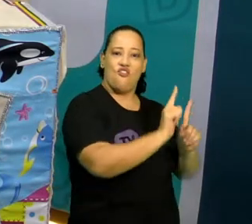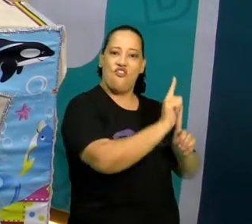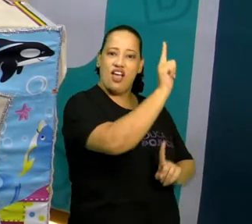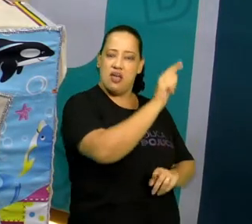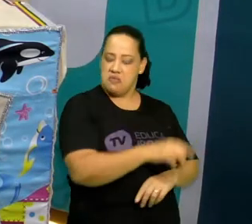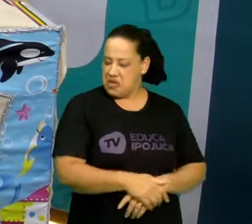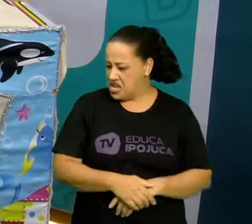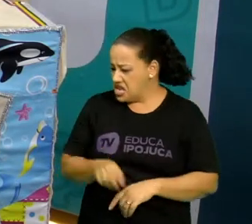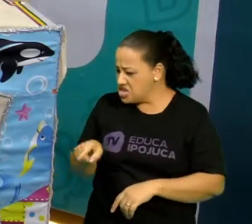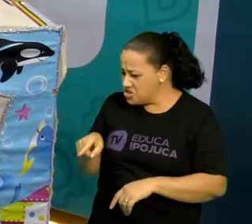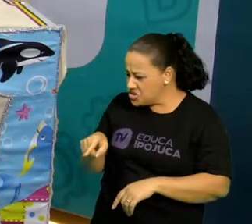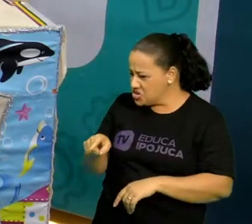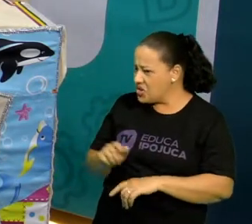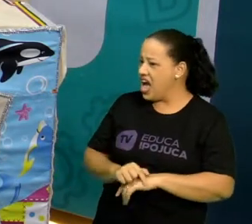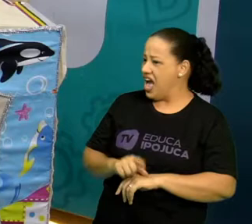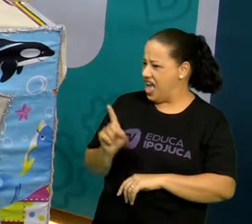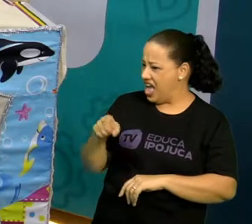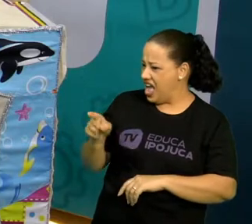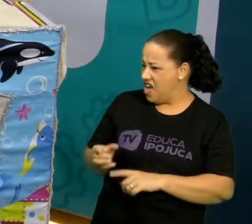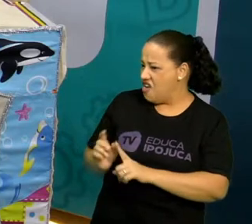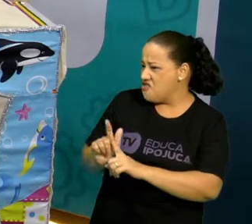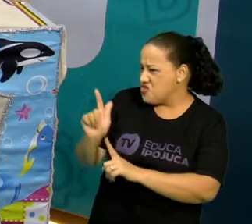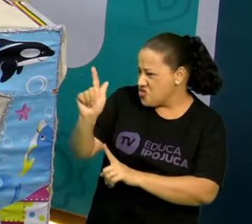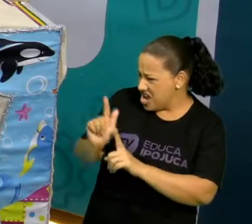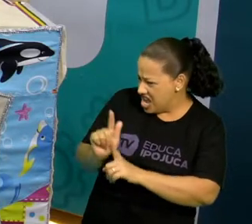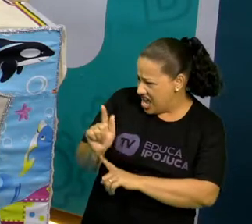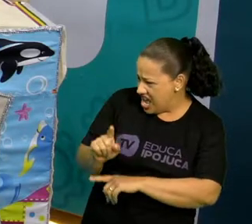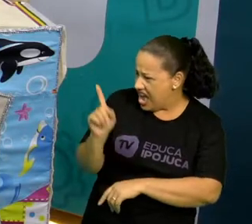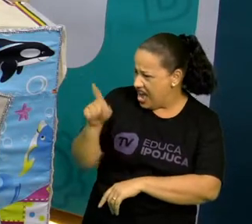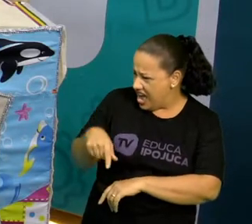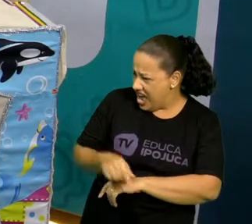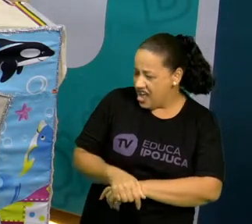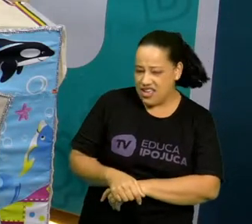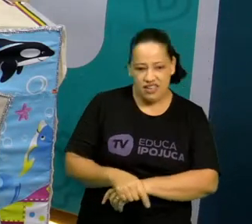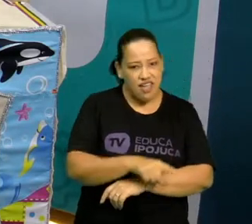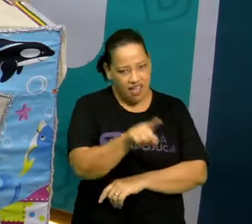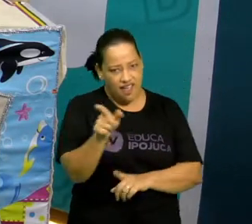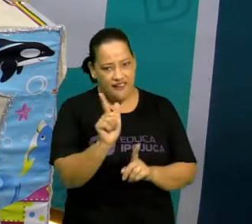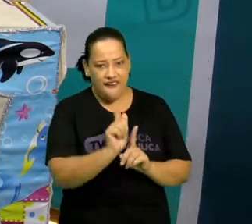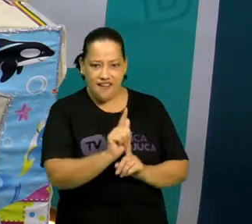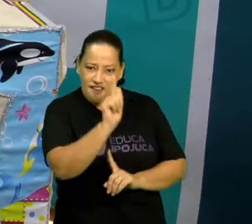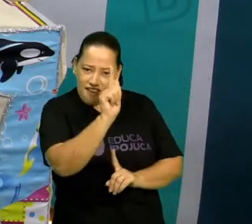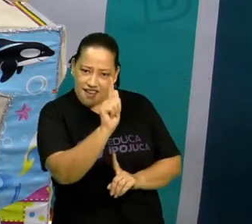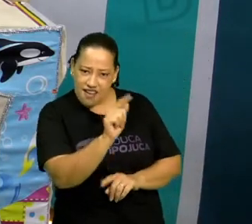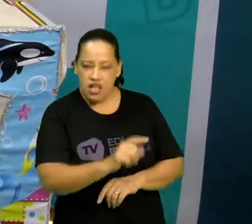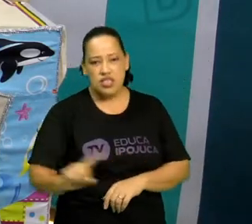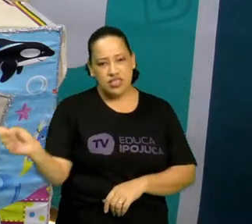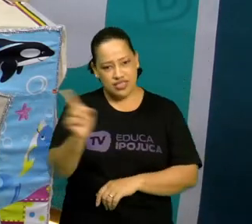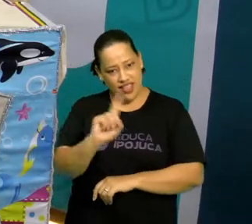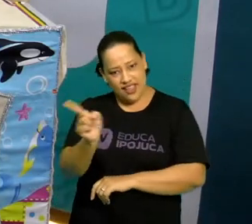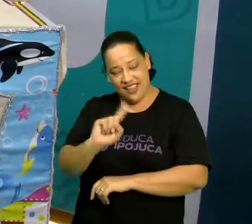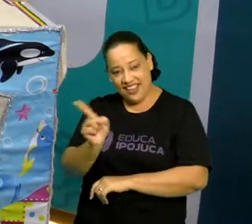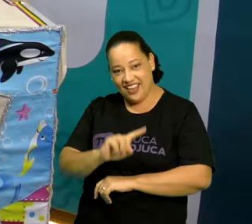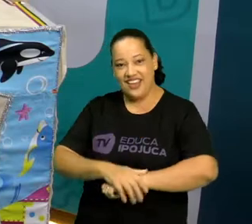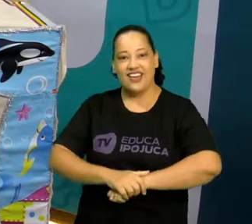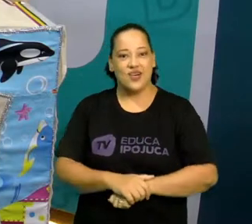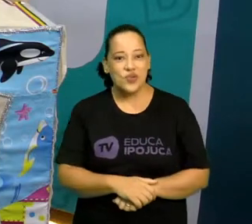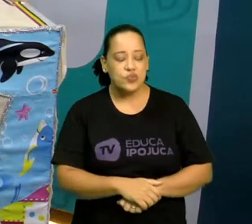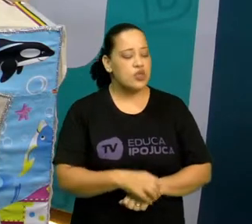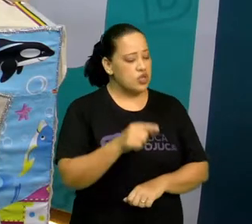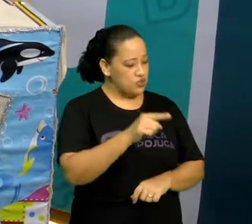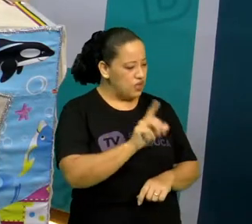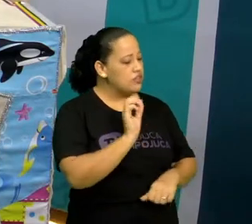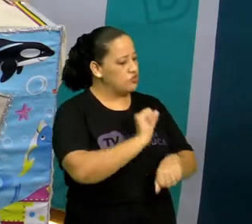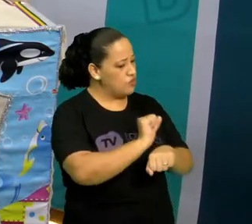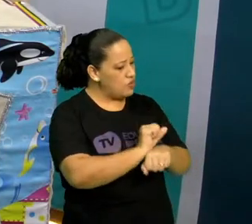Leiturinha? É não? Não! Isso é um foguete, crianças! Não, Leiturinha! Tá certo. Daqui a pouco tu vai saber